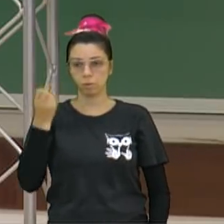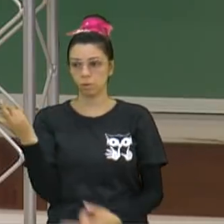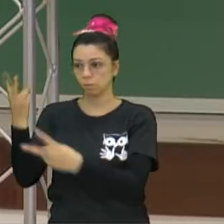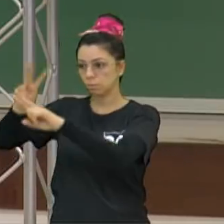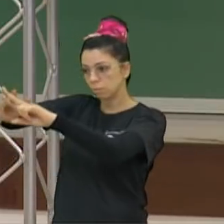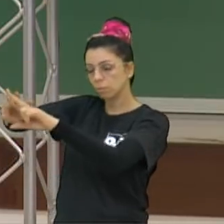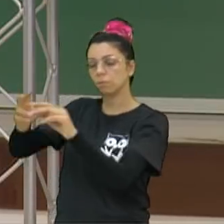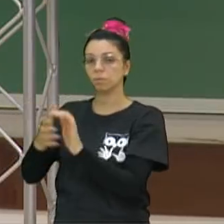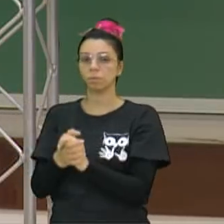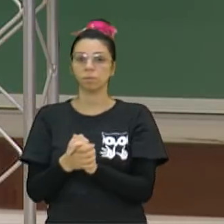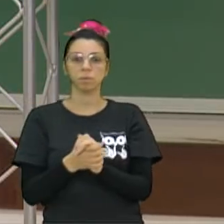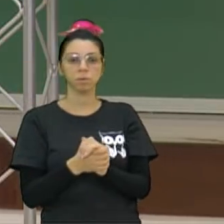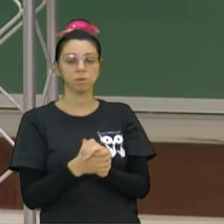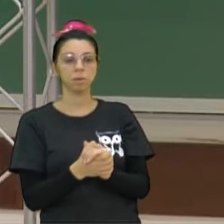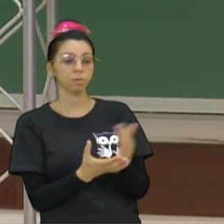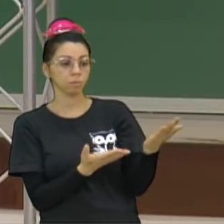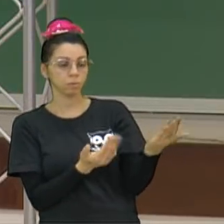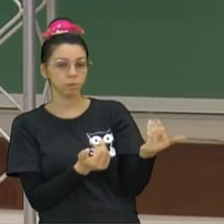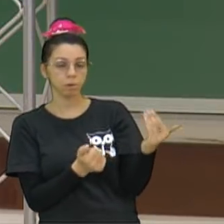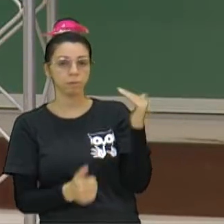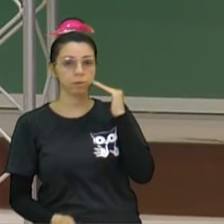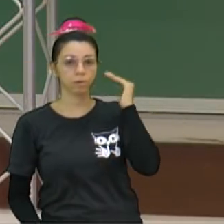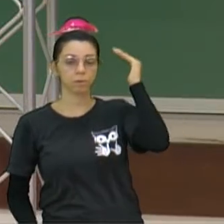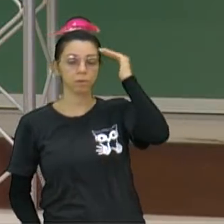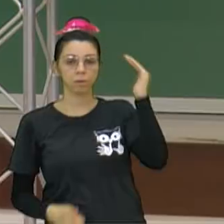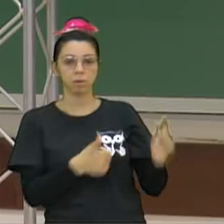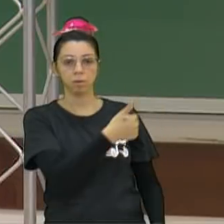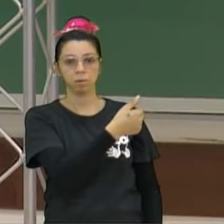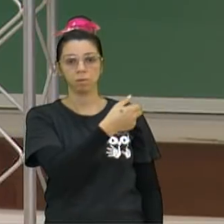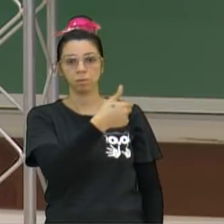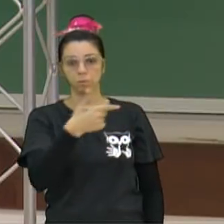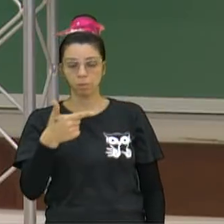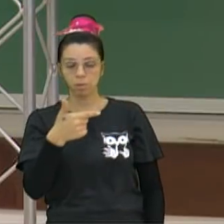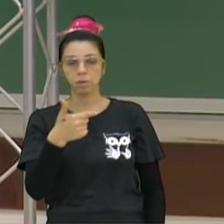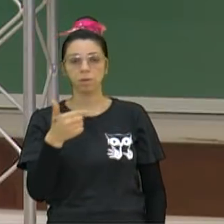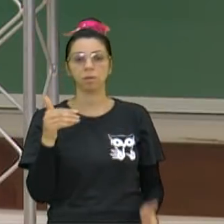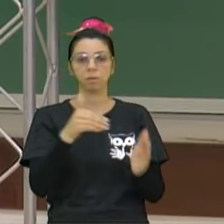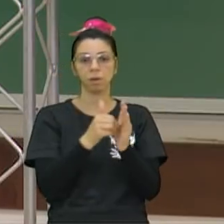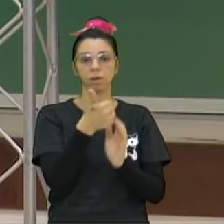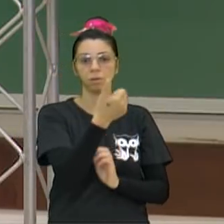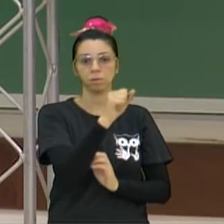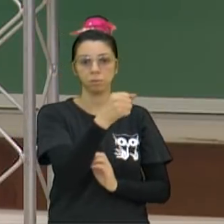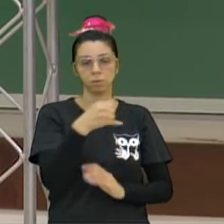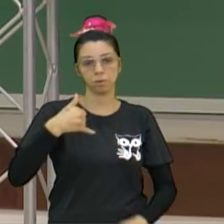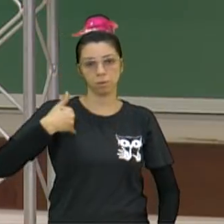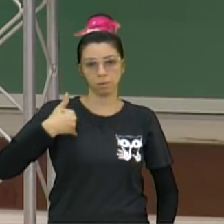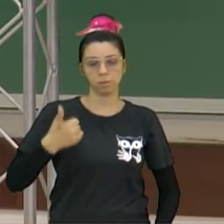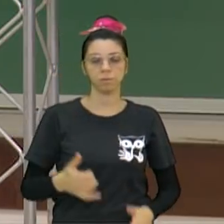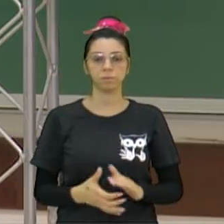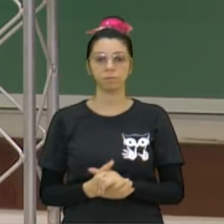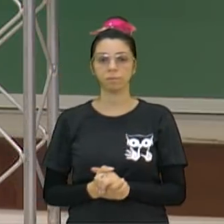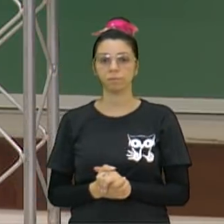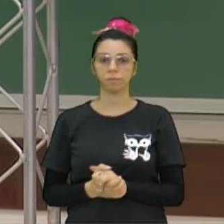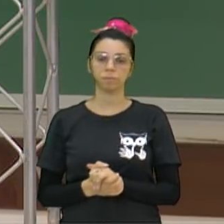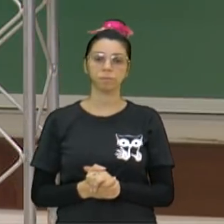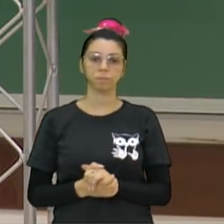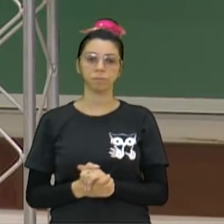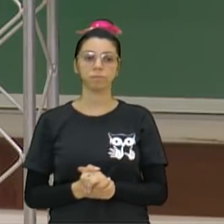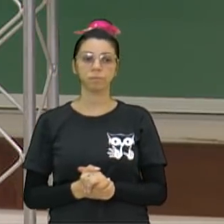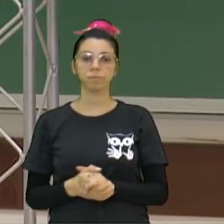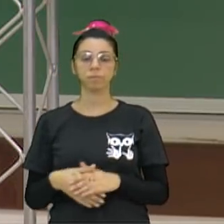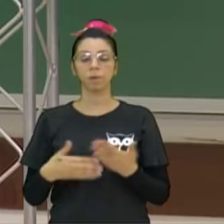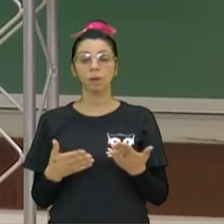medida socioeducativa vai para um centro socioeducativo quem tem entre 12 e 18 anos, certo? Então, eu acho que foi isso, né? Espero